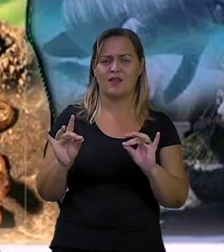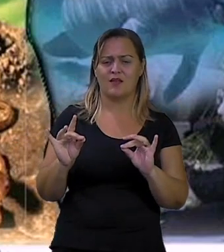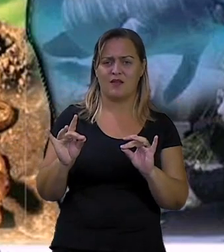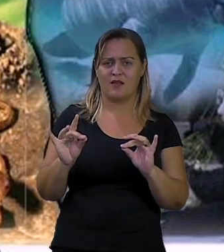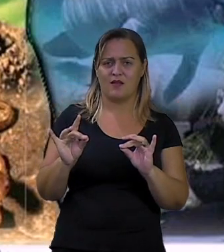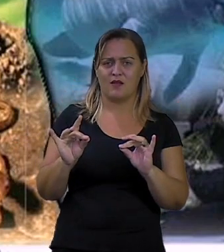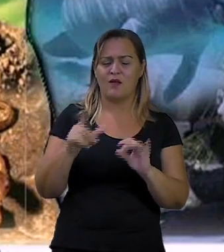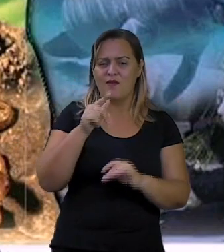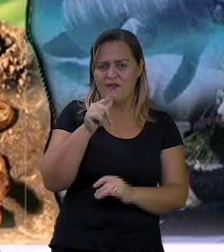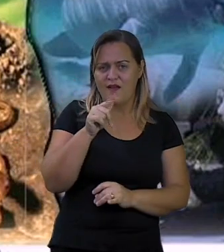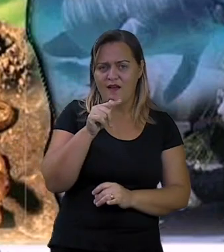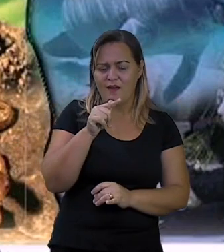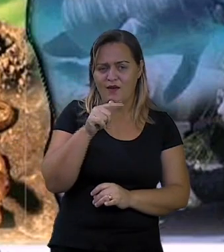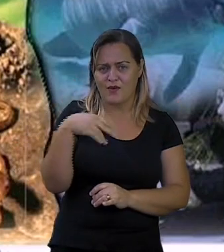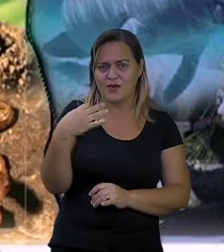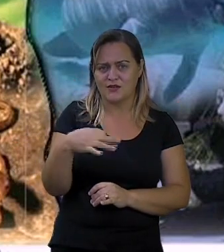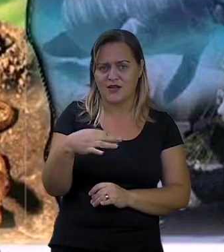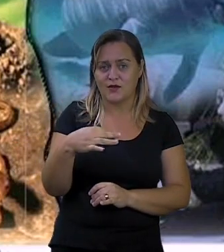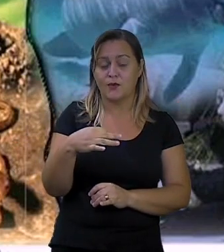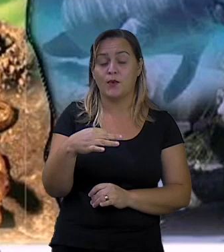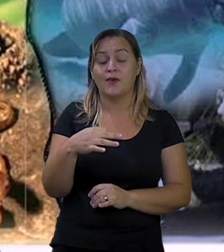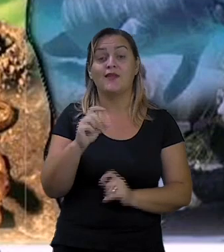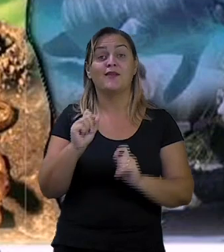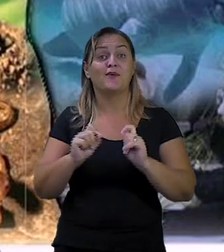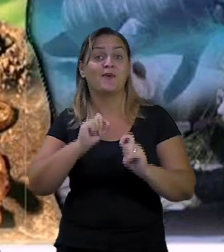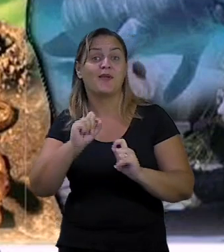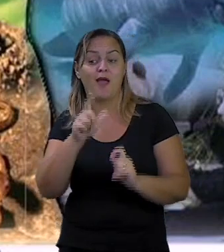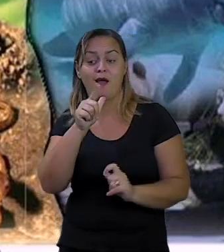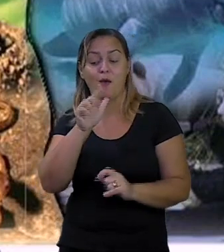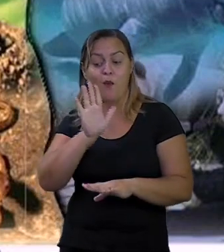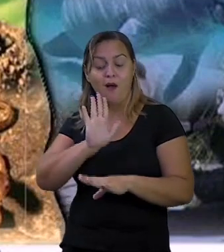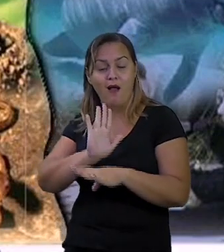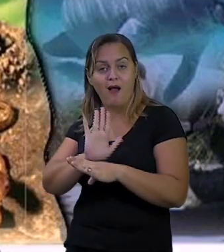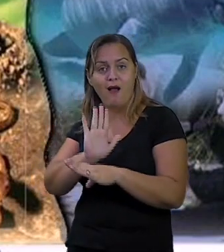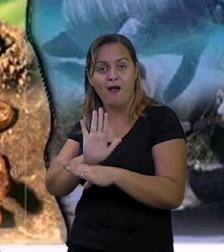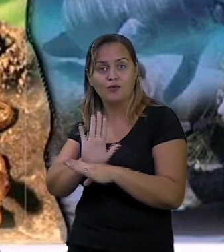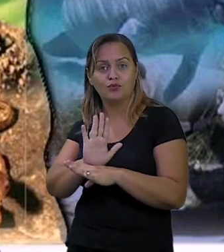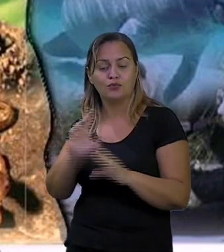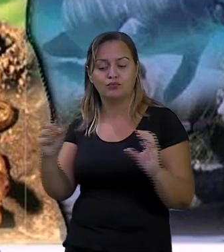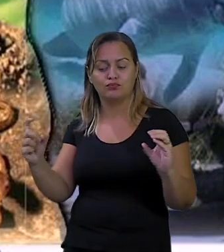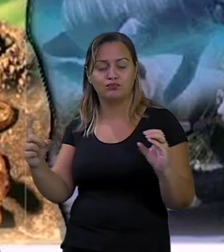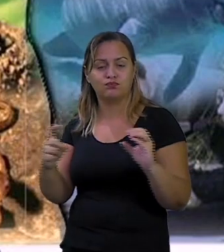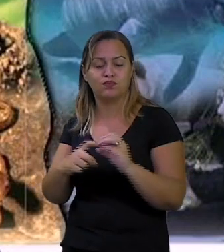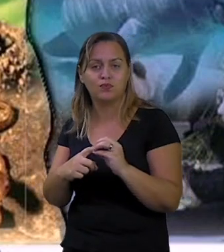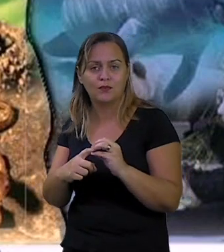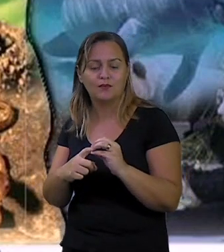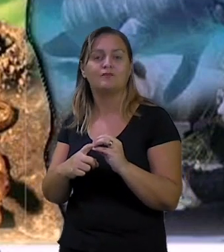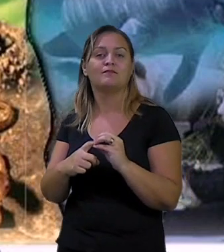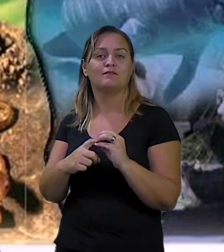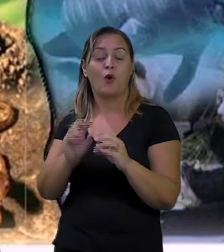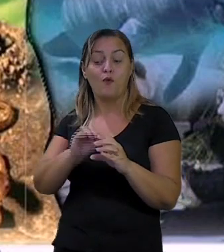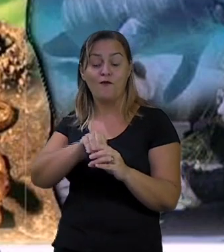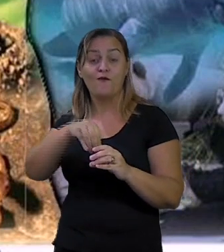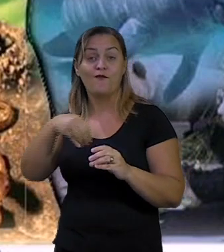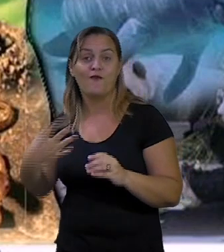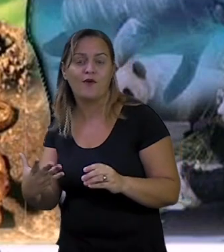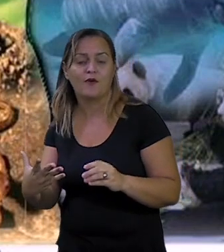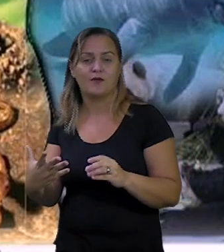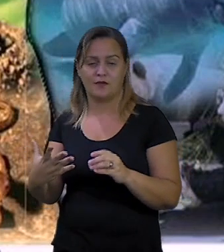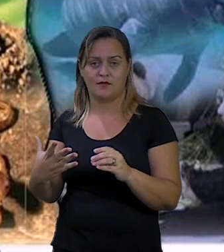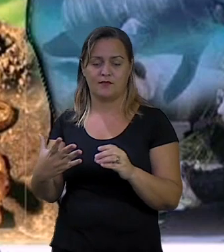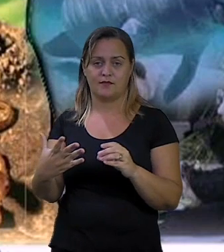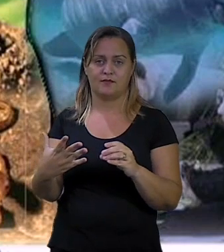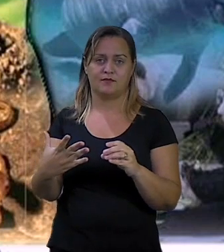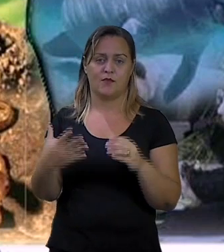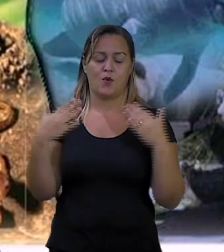essa fusão entre os gametas E aí sim a gente vai conseguir fazer com que